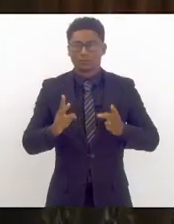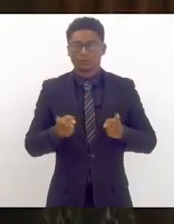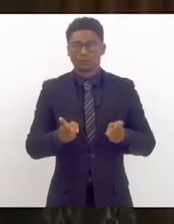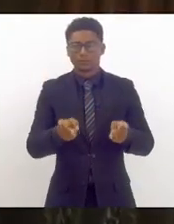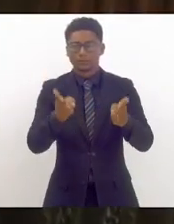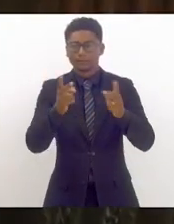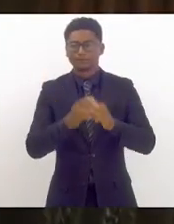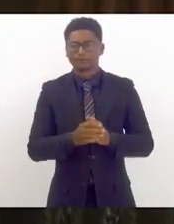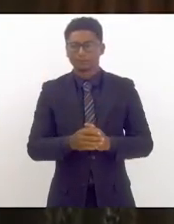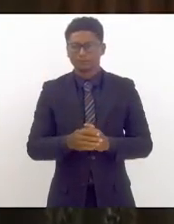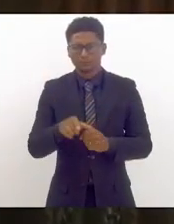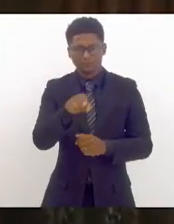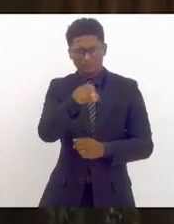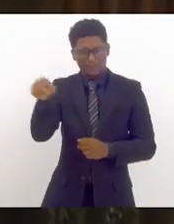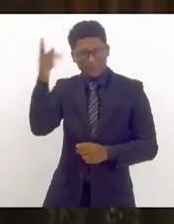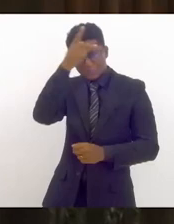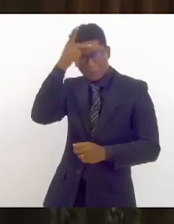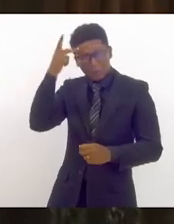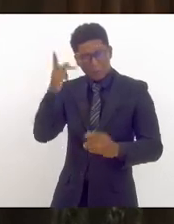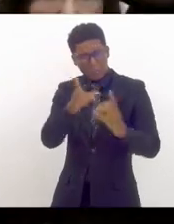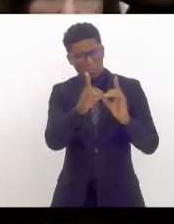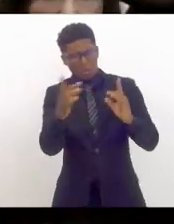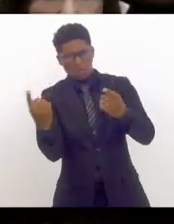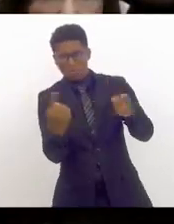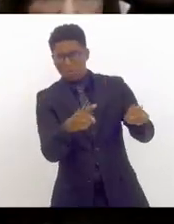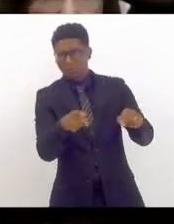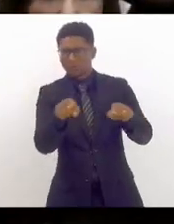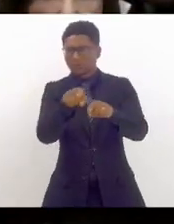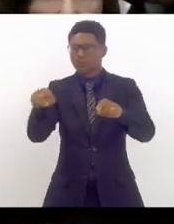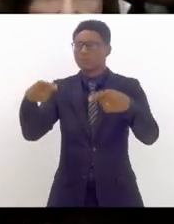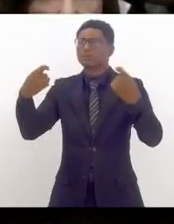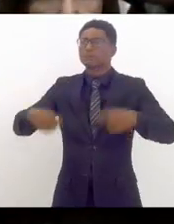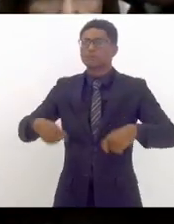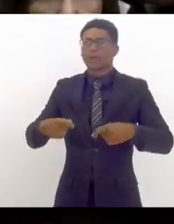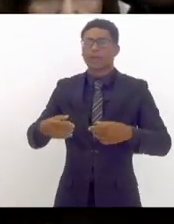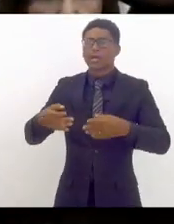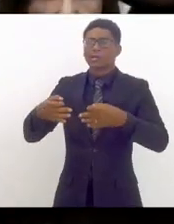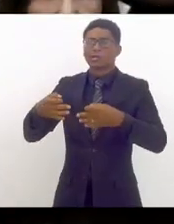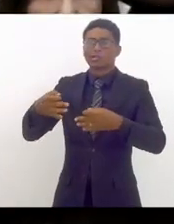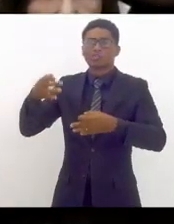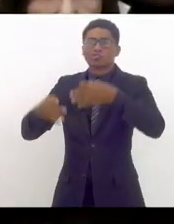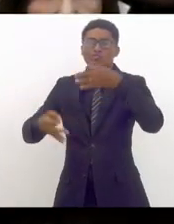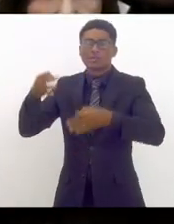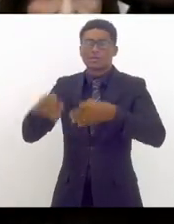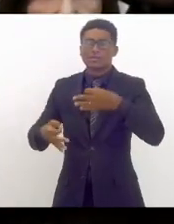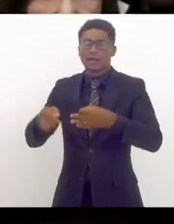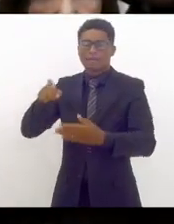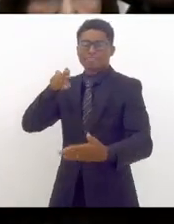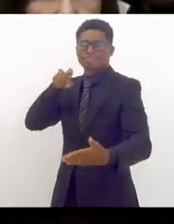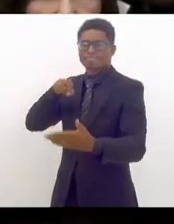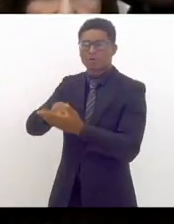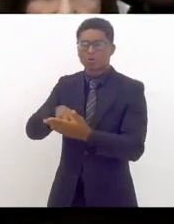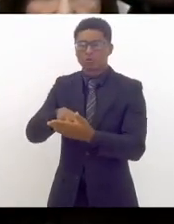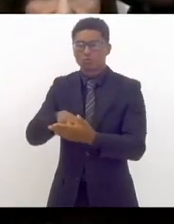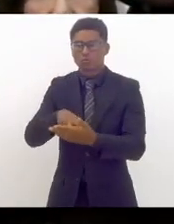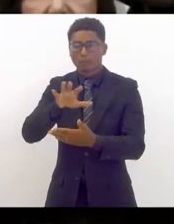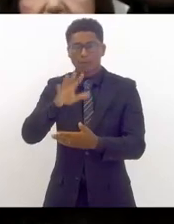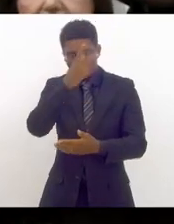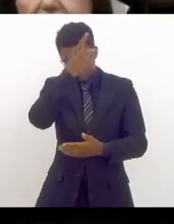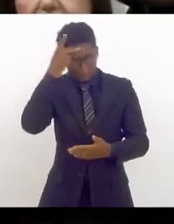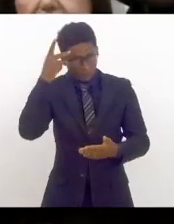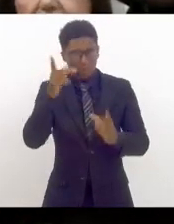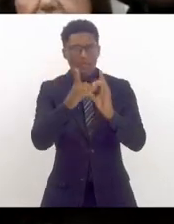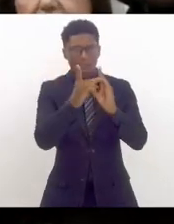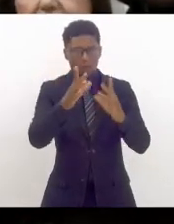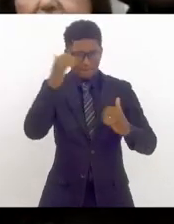Traidores da democracia merecem a justiça e a punição. E defensores da democracia falarão forte